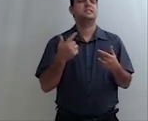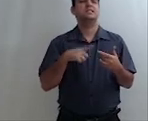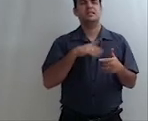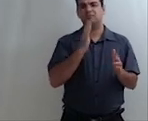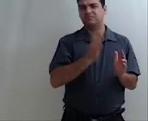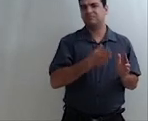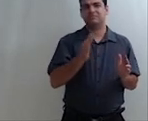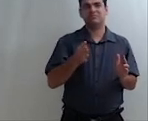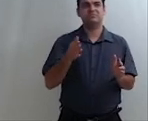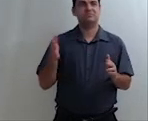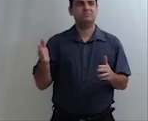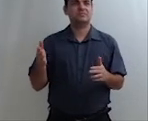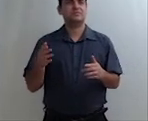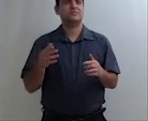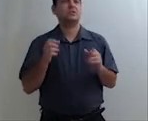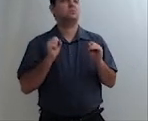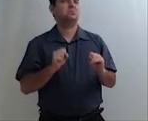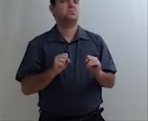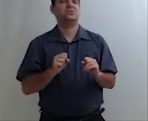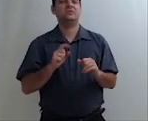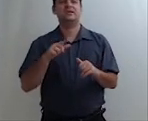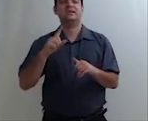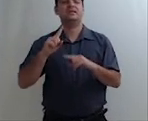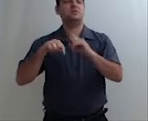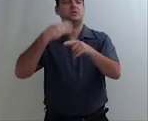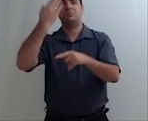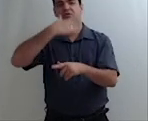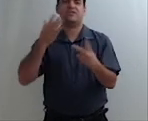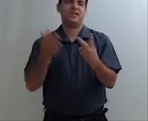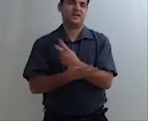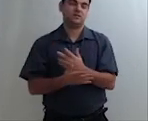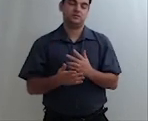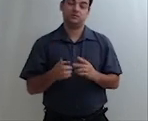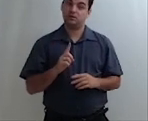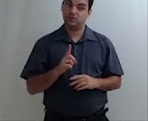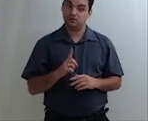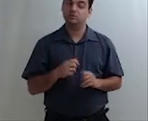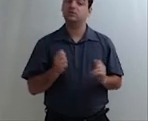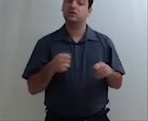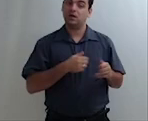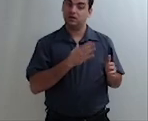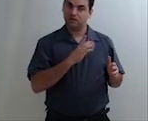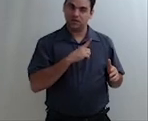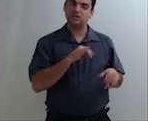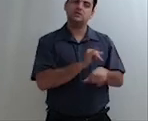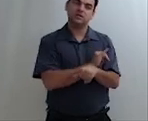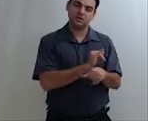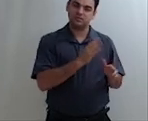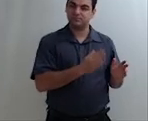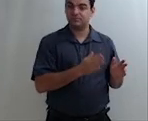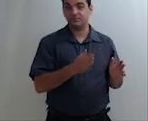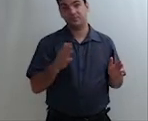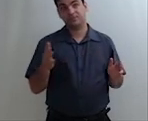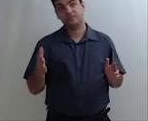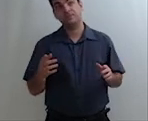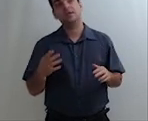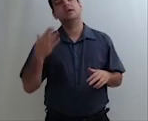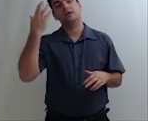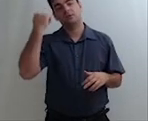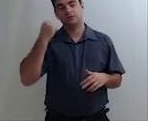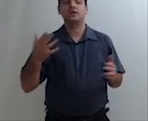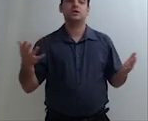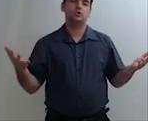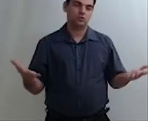prova leve a inadmissão do reconhecimento mas admito sim e acho que é o momento de se fixar a